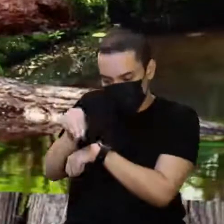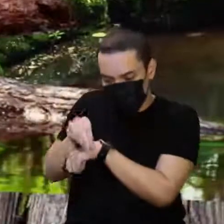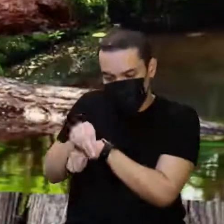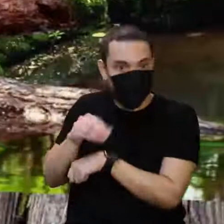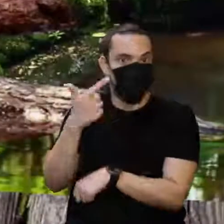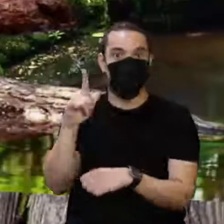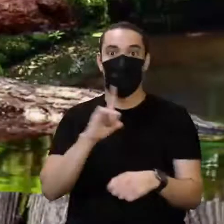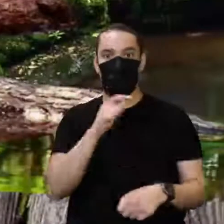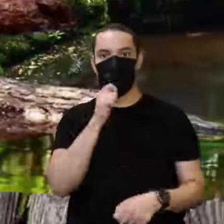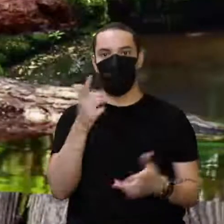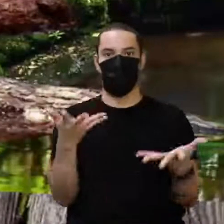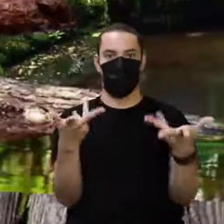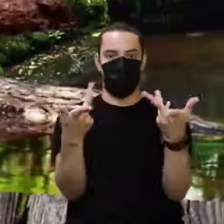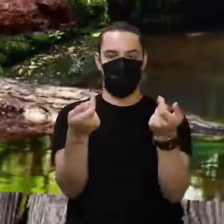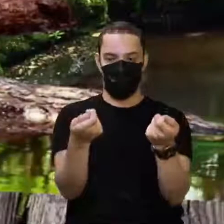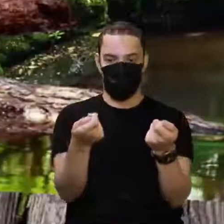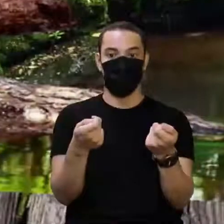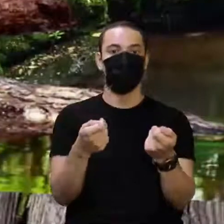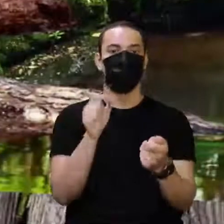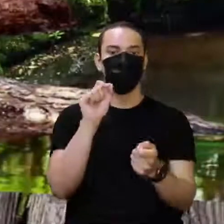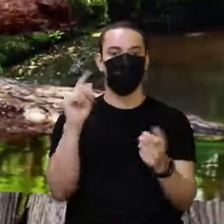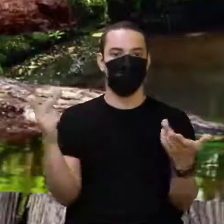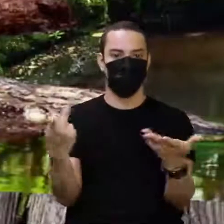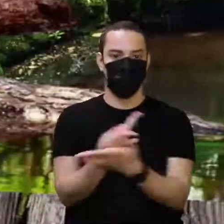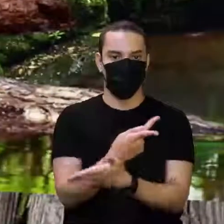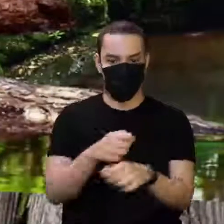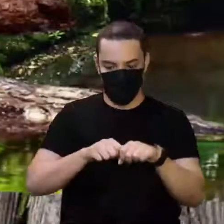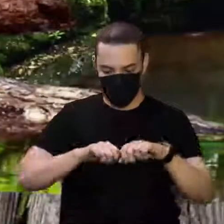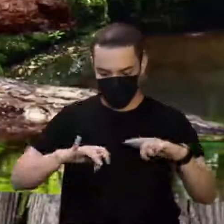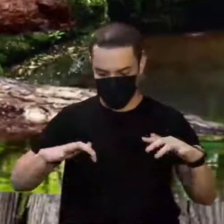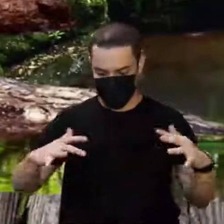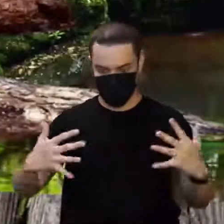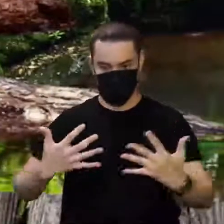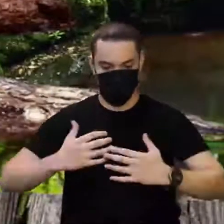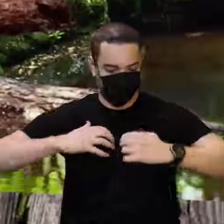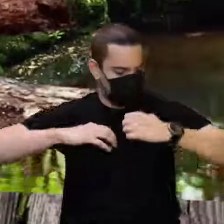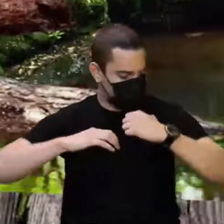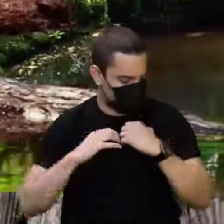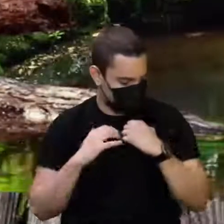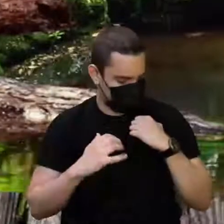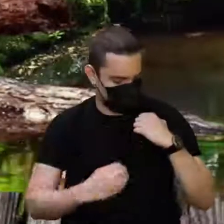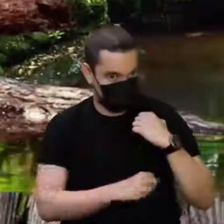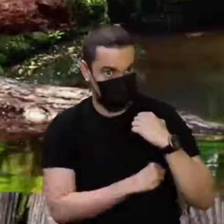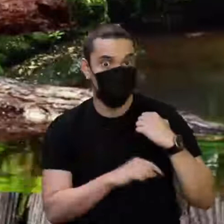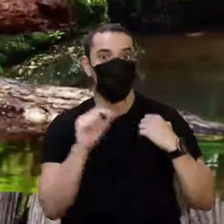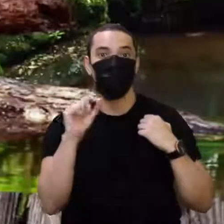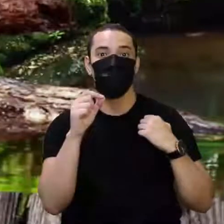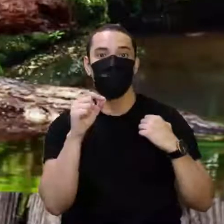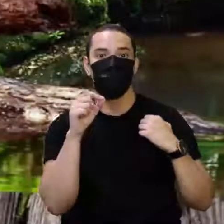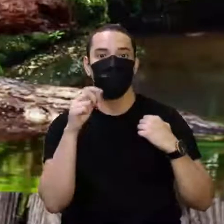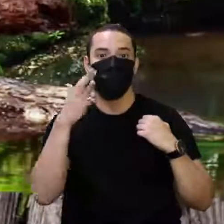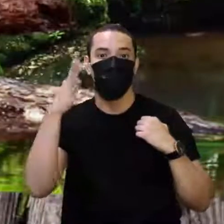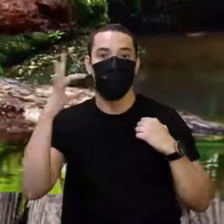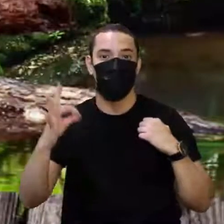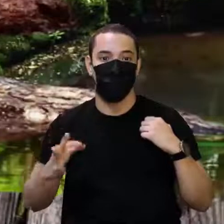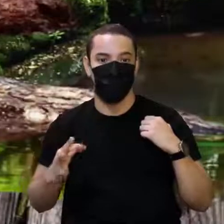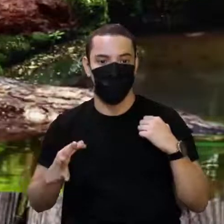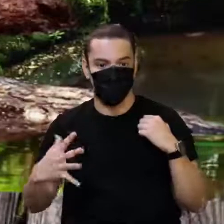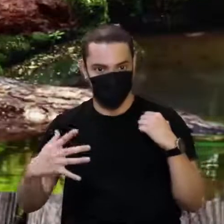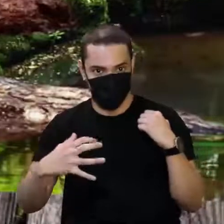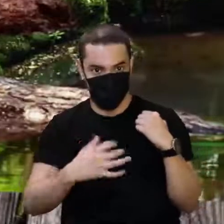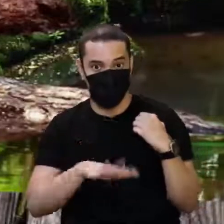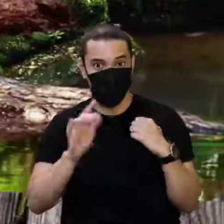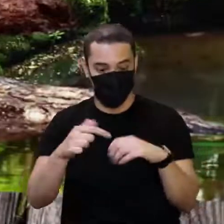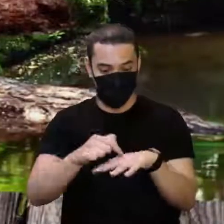essa habilidade. Aí o que ela ficava? Debaixo das asas dela, e os roedores vinham. E ela estava já com os artelhos